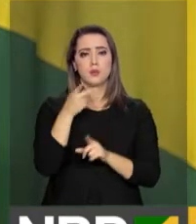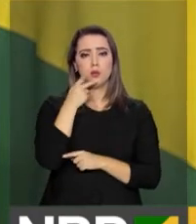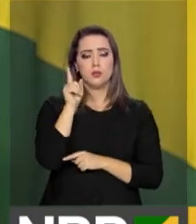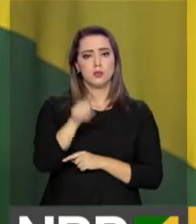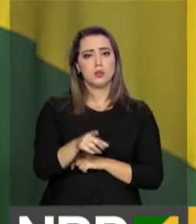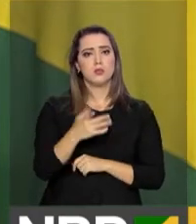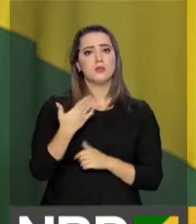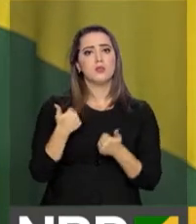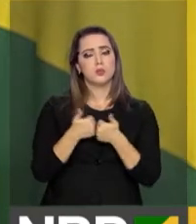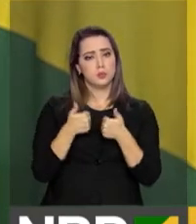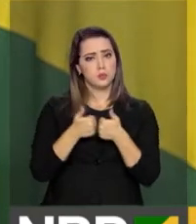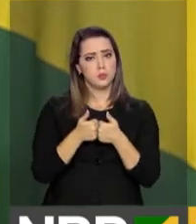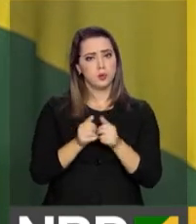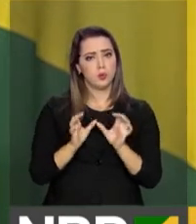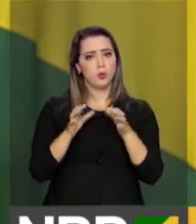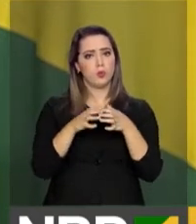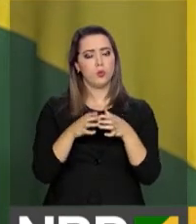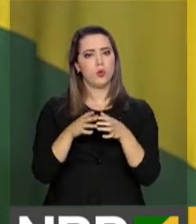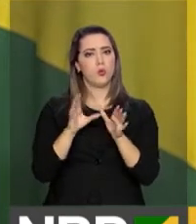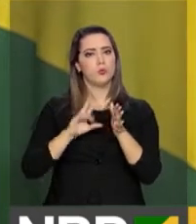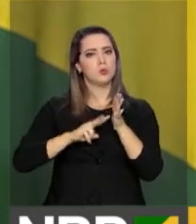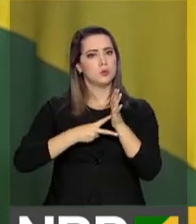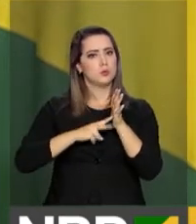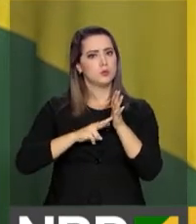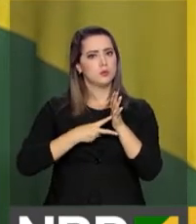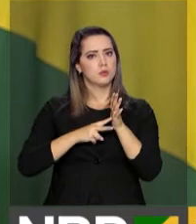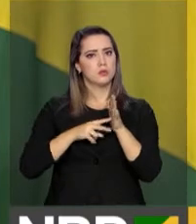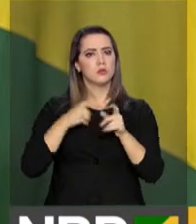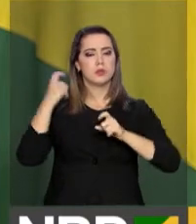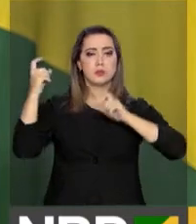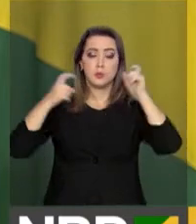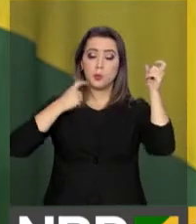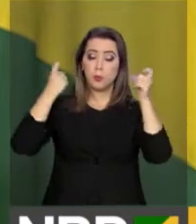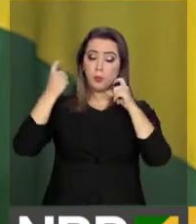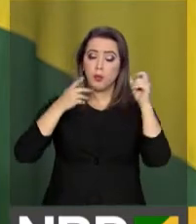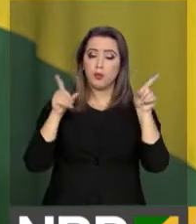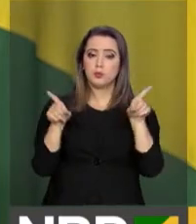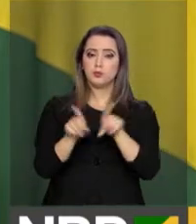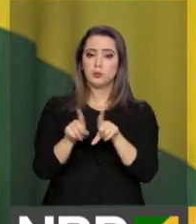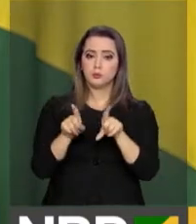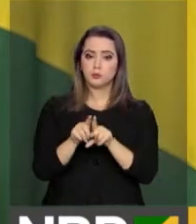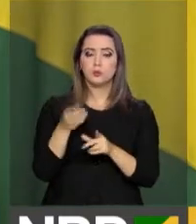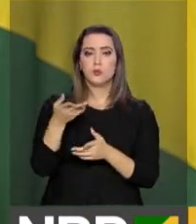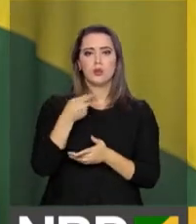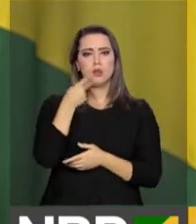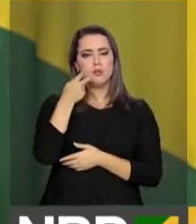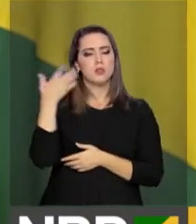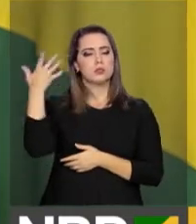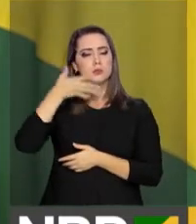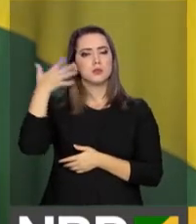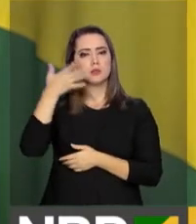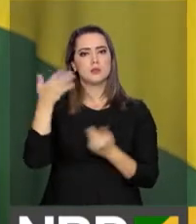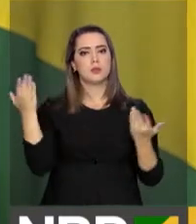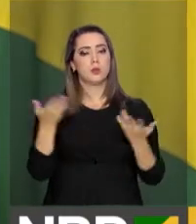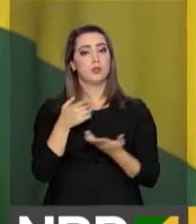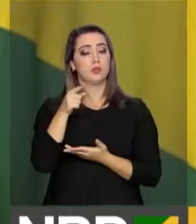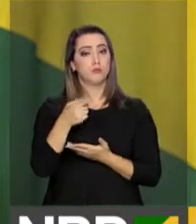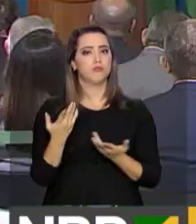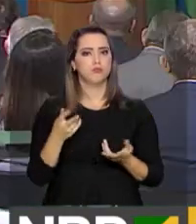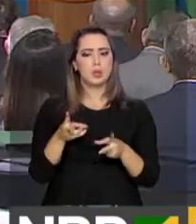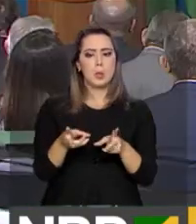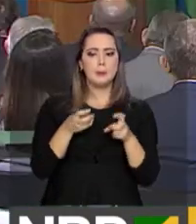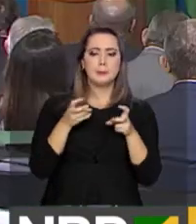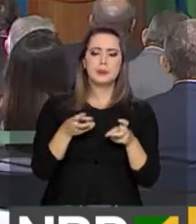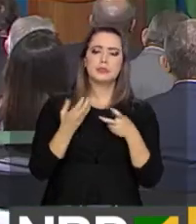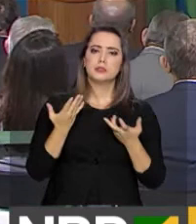as centrais sindicais que têm grande preocupação e eu fiz esta esta exposição que eu acabei de realizar os senhores eu verifiquei